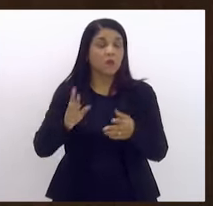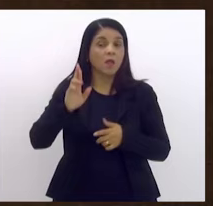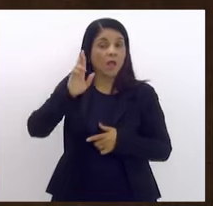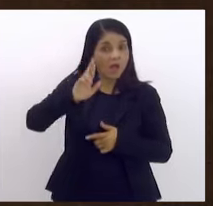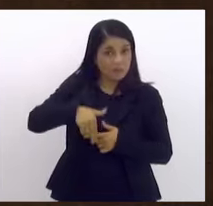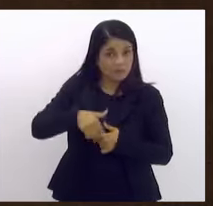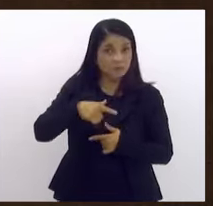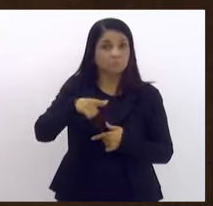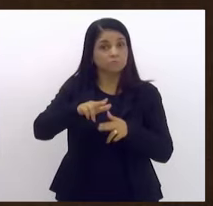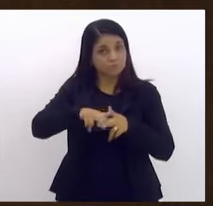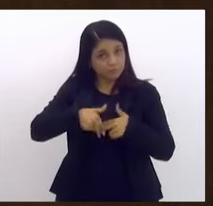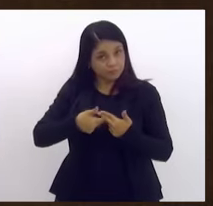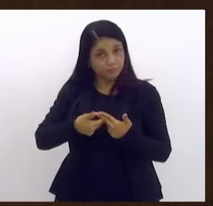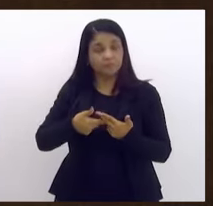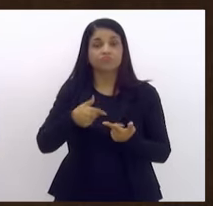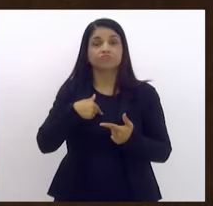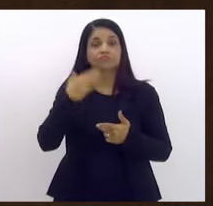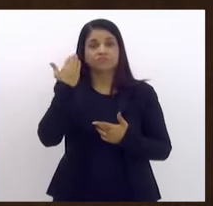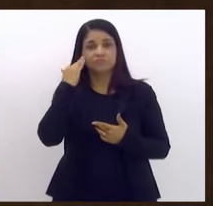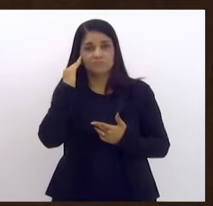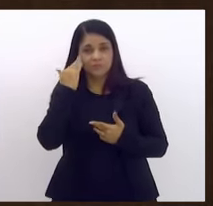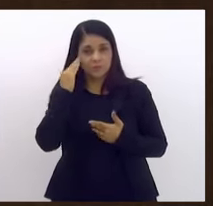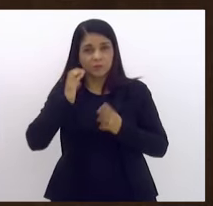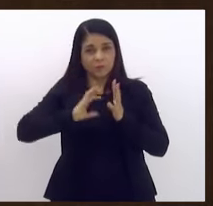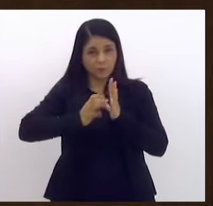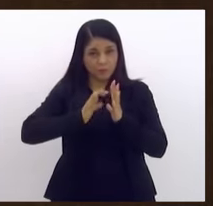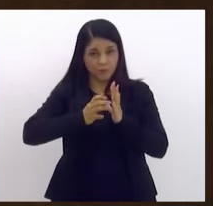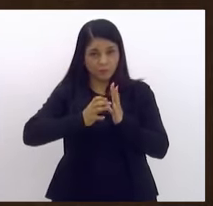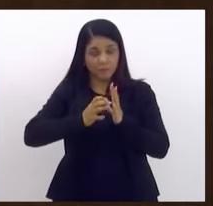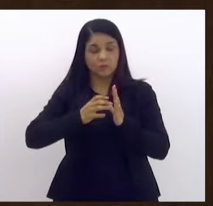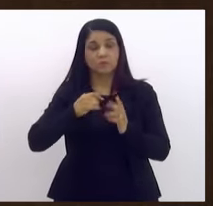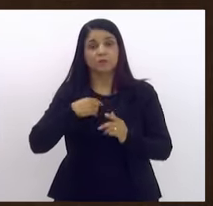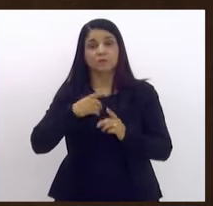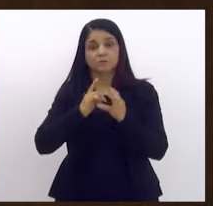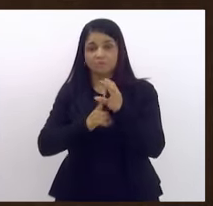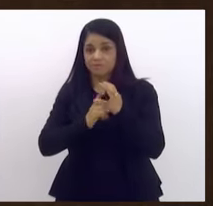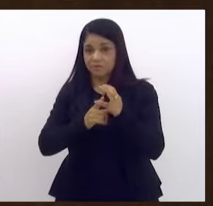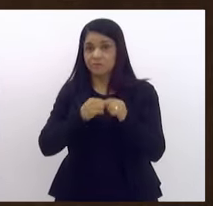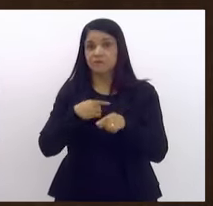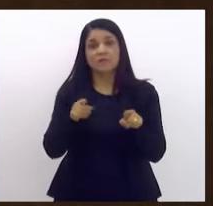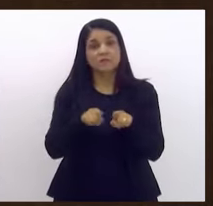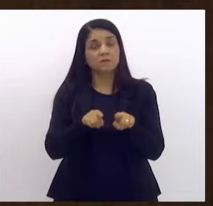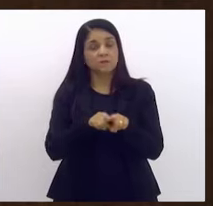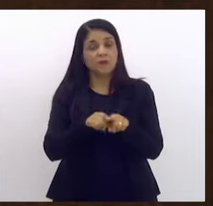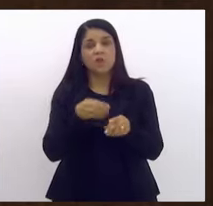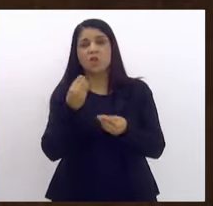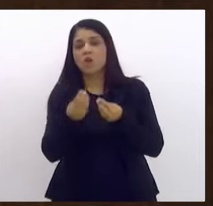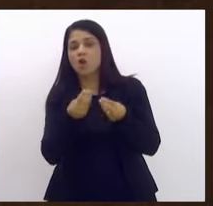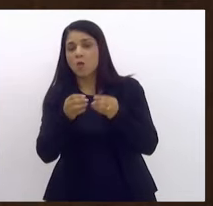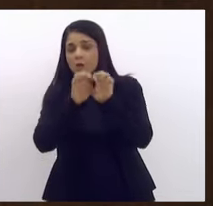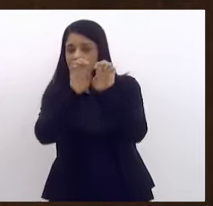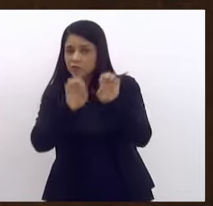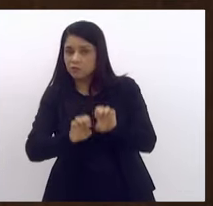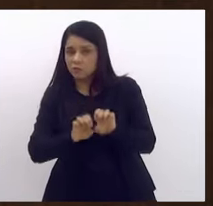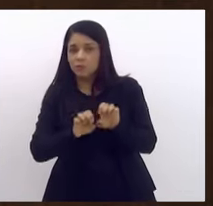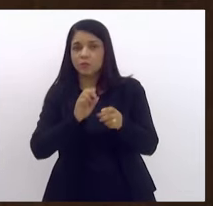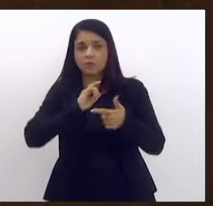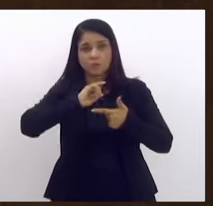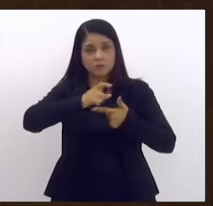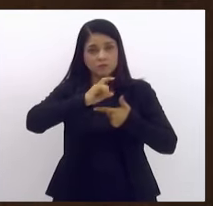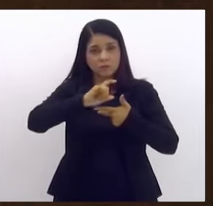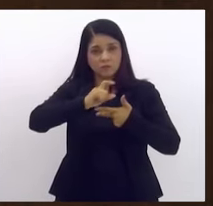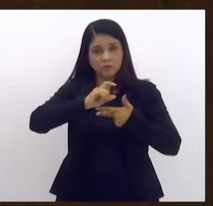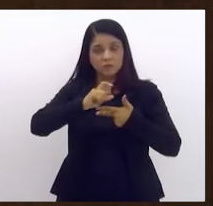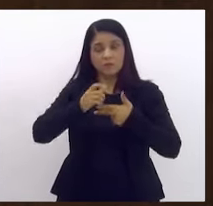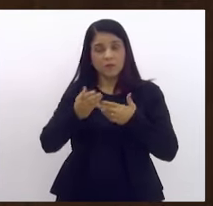também porque, no nosso entendimento, a forma como a apreciação da estrutura do executivo foi